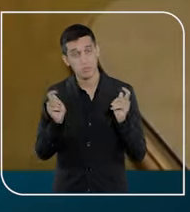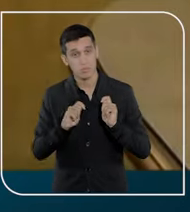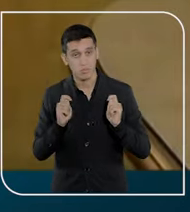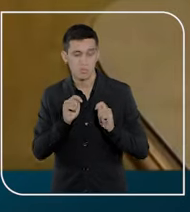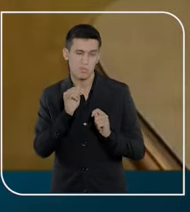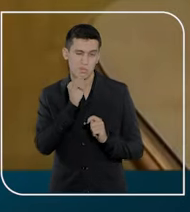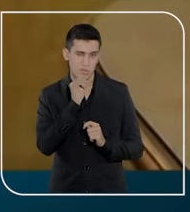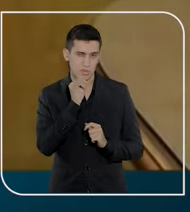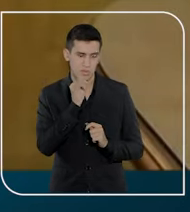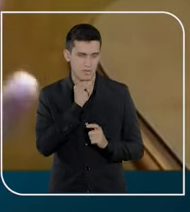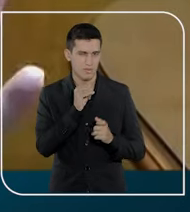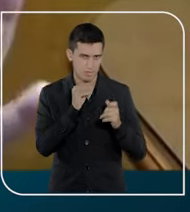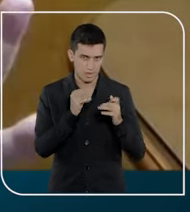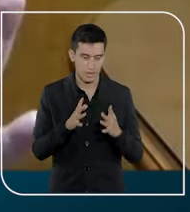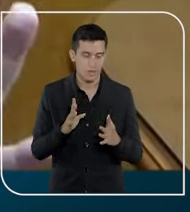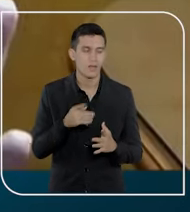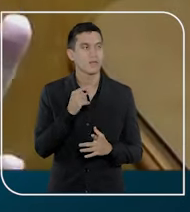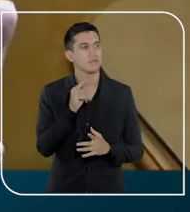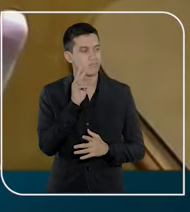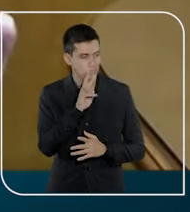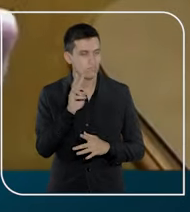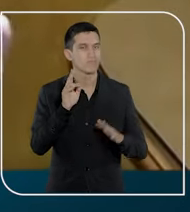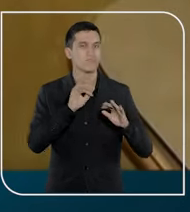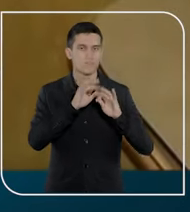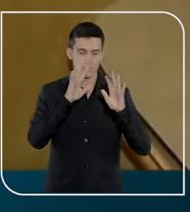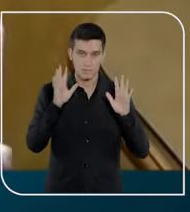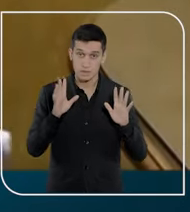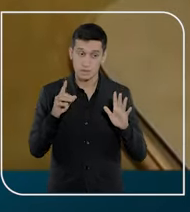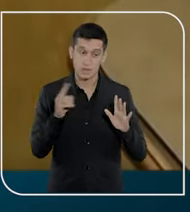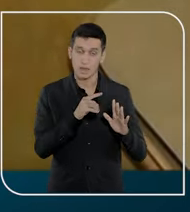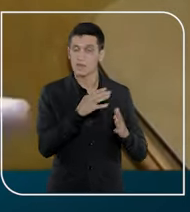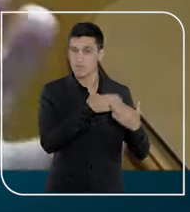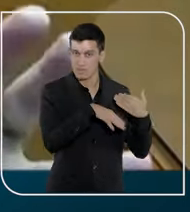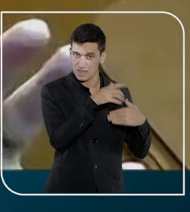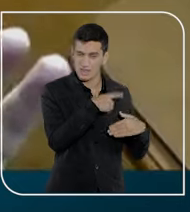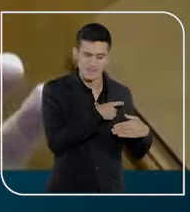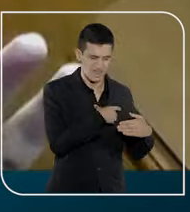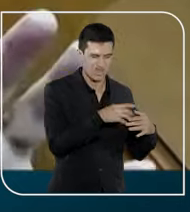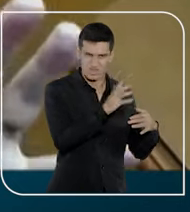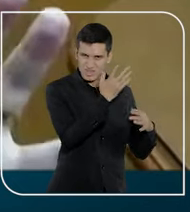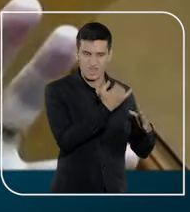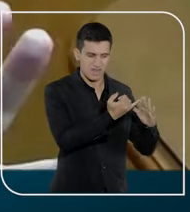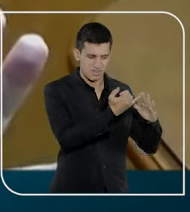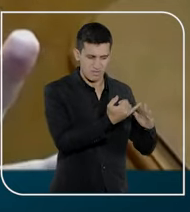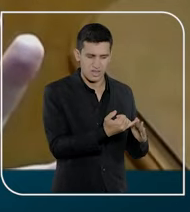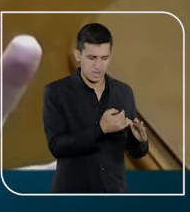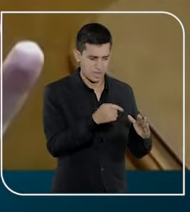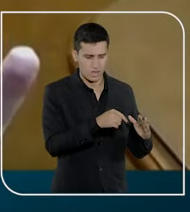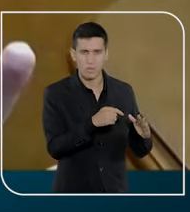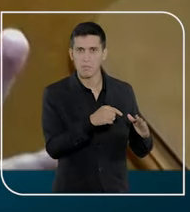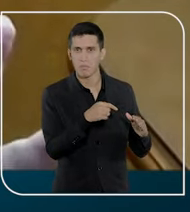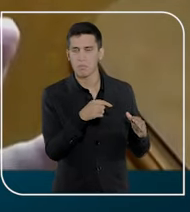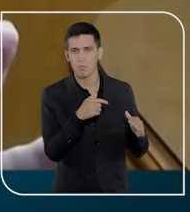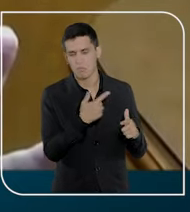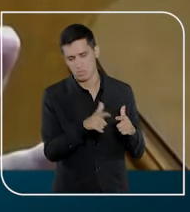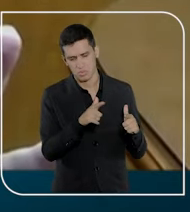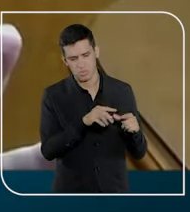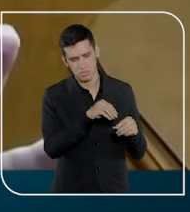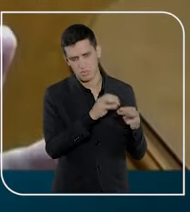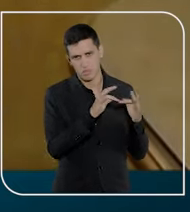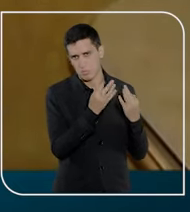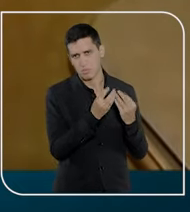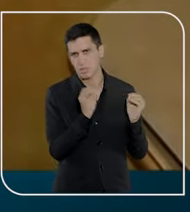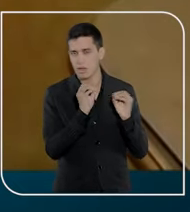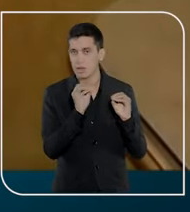gente visualizar aqui. Nós adjudicamos um imóvel uma vez, e aí não tinha problemas hereditários, mas tinha